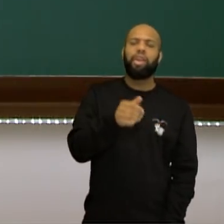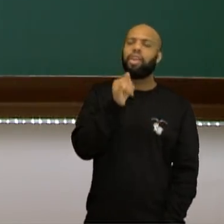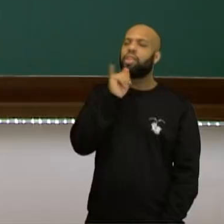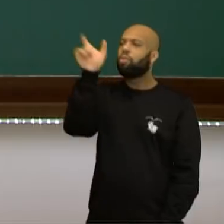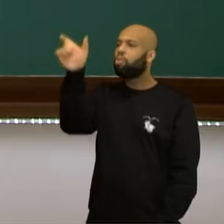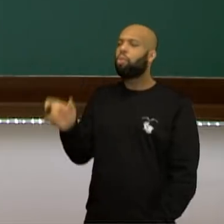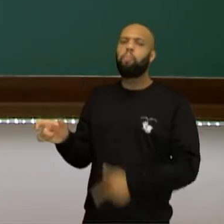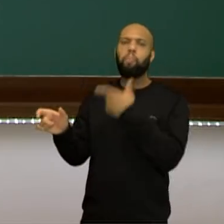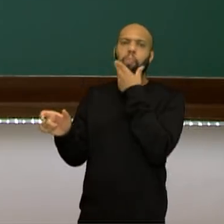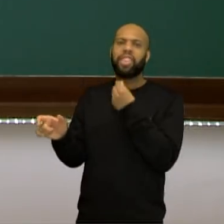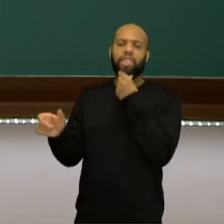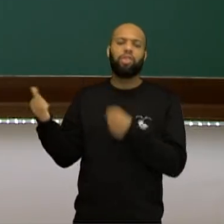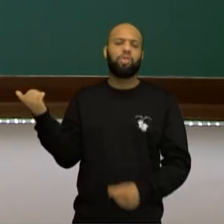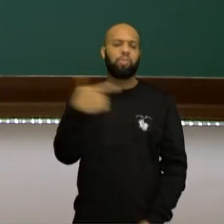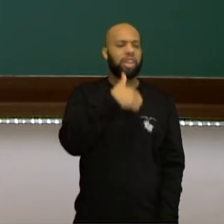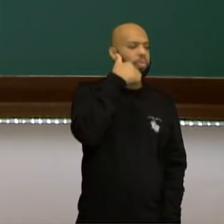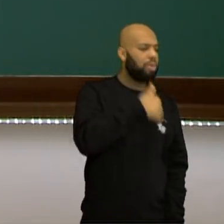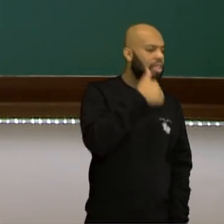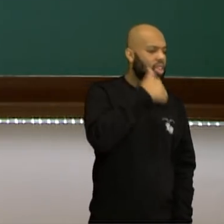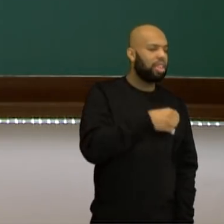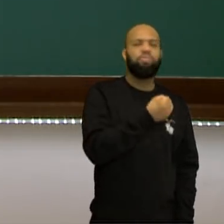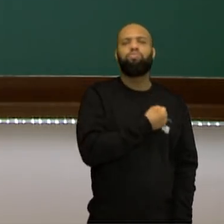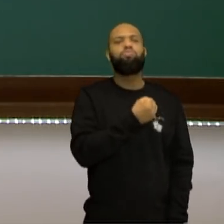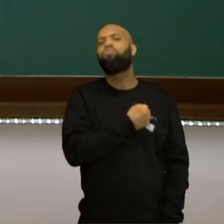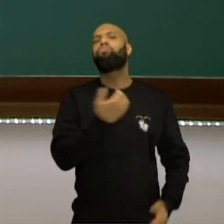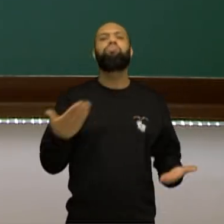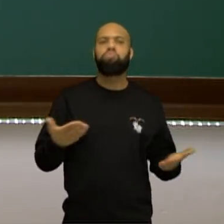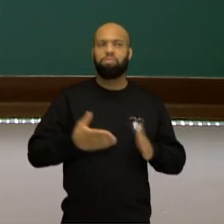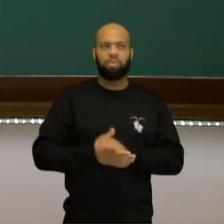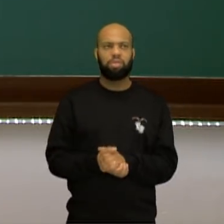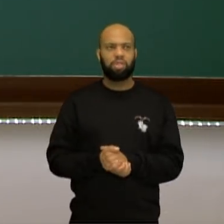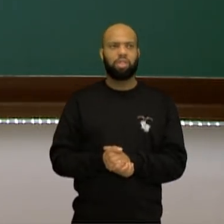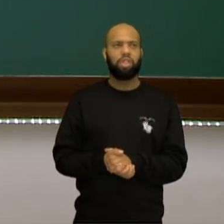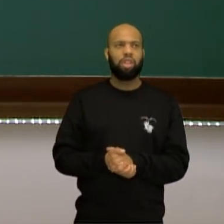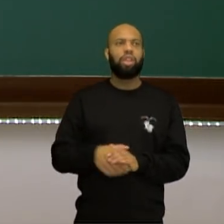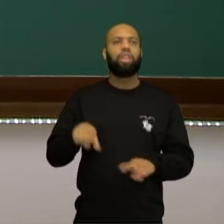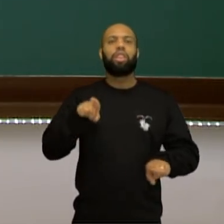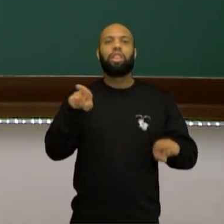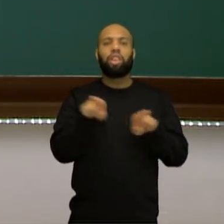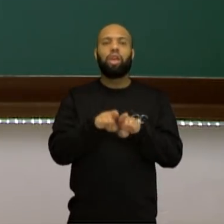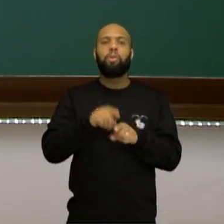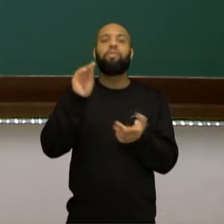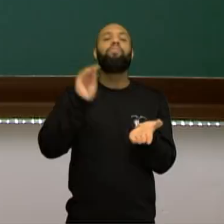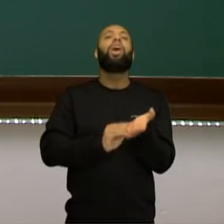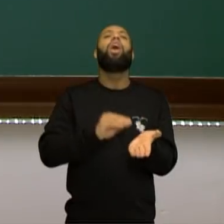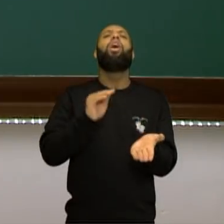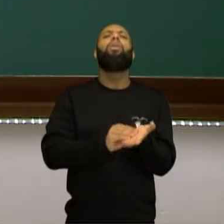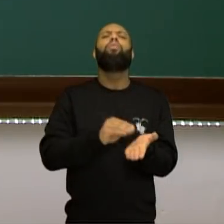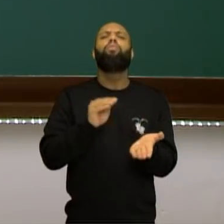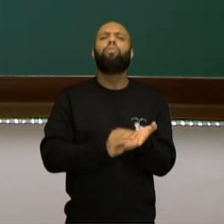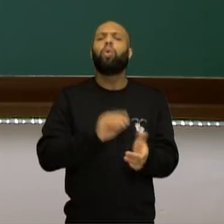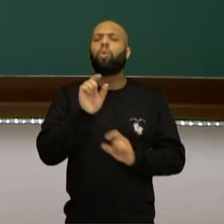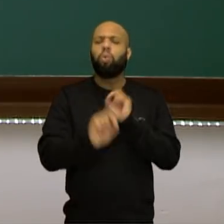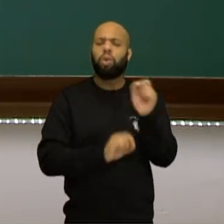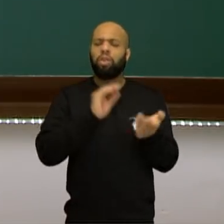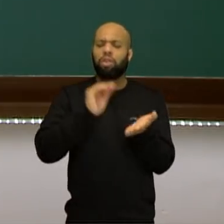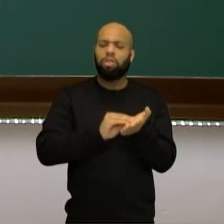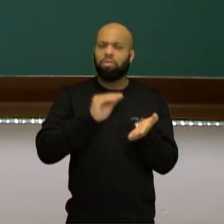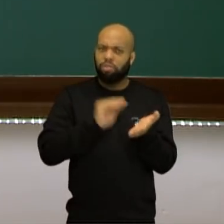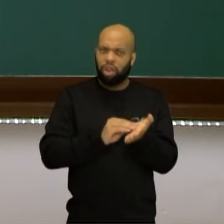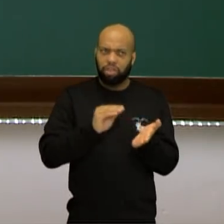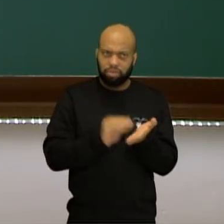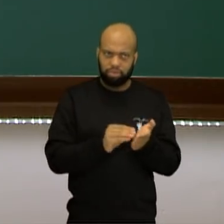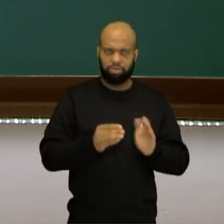que Maria? Quanto que tem a mais nessa bacia e não tem na outra? Ou a pergunta diz, quanto falta? Quanto falta para completar?